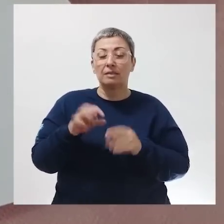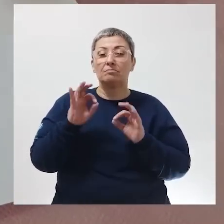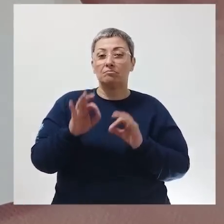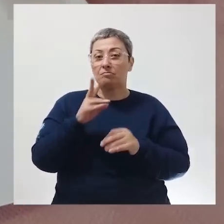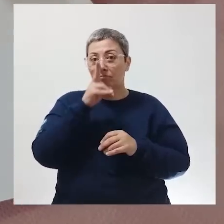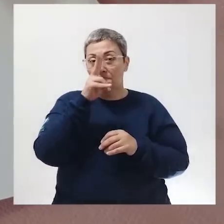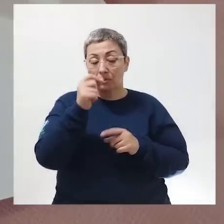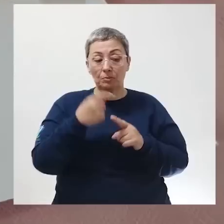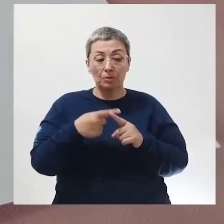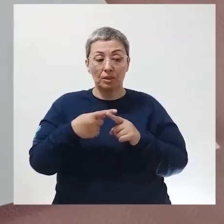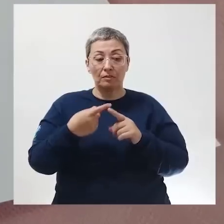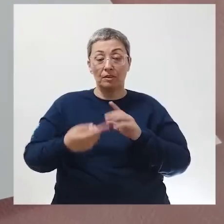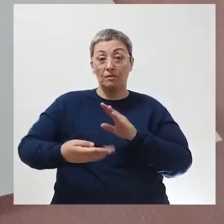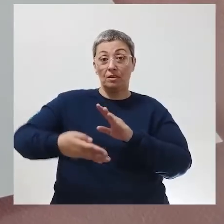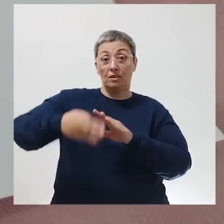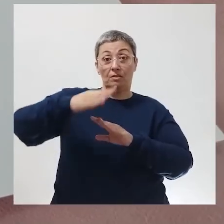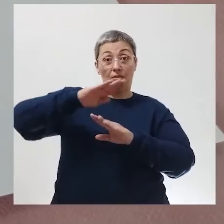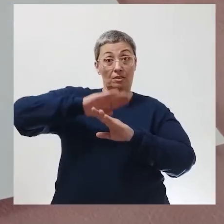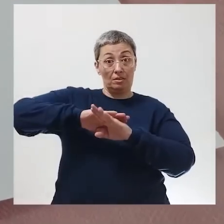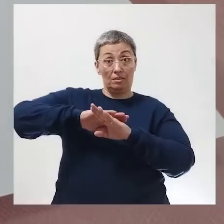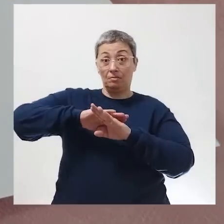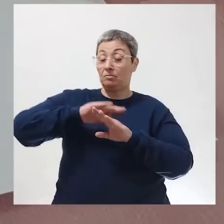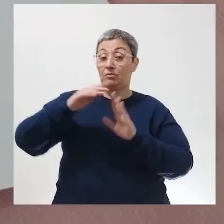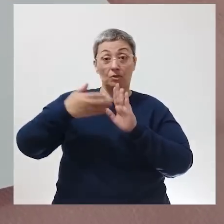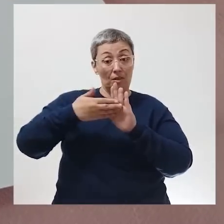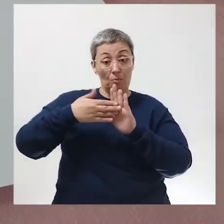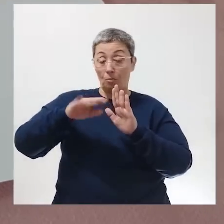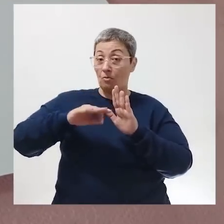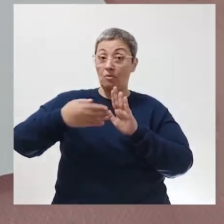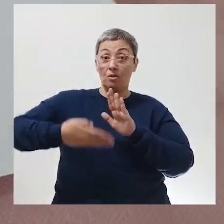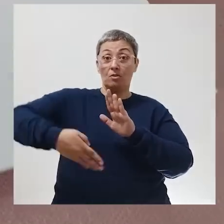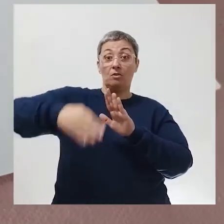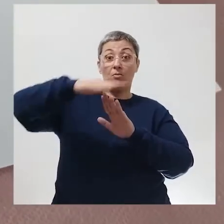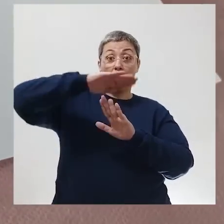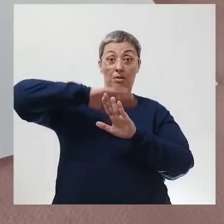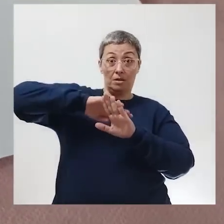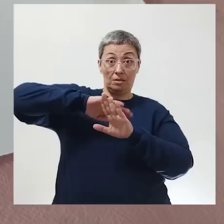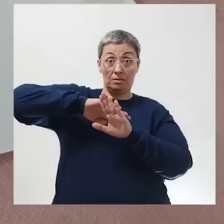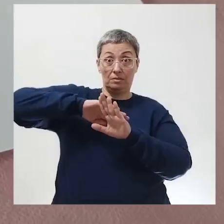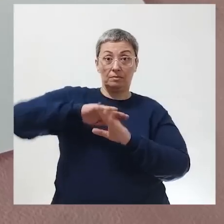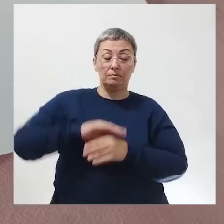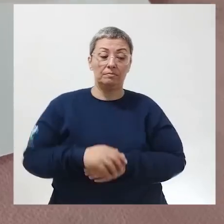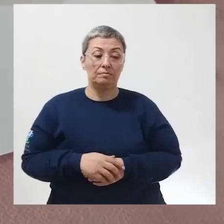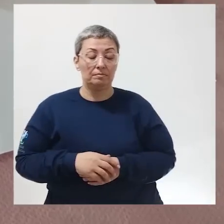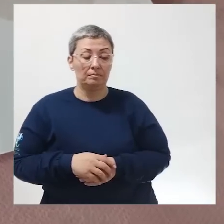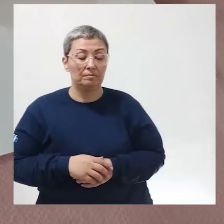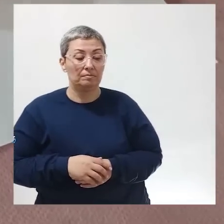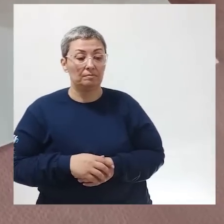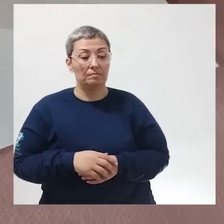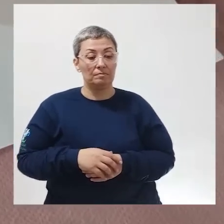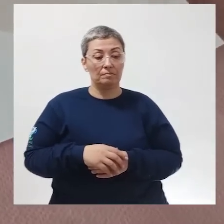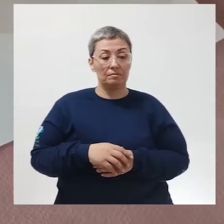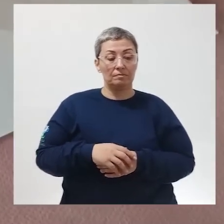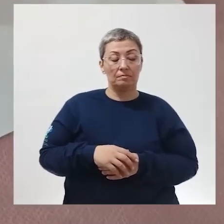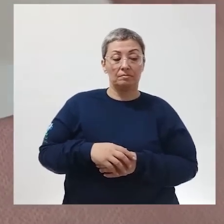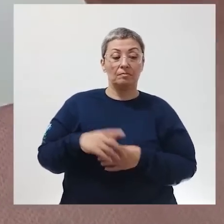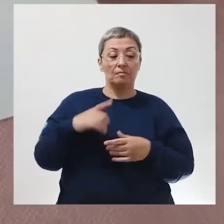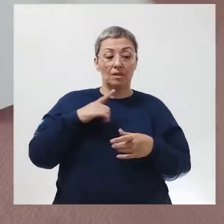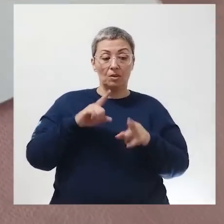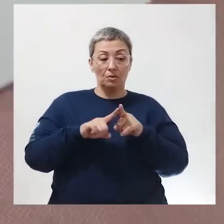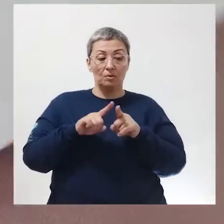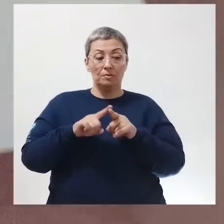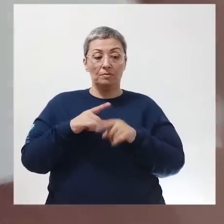marca bem com a unha, porque essa parte não fica pra frente, ela volta para